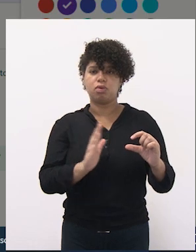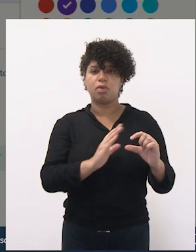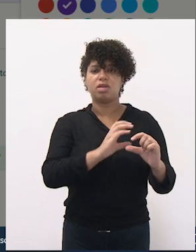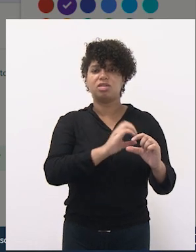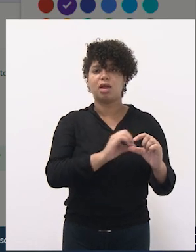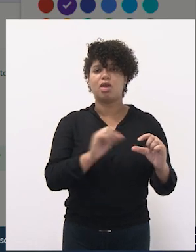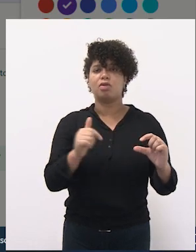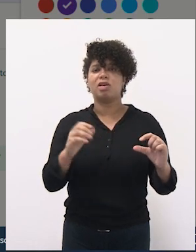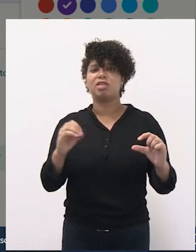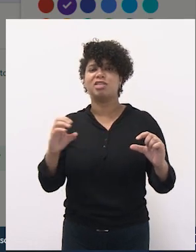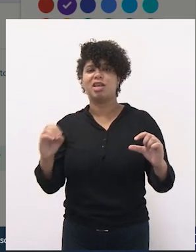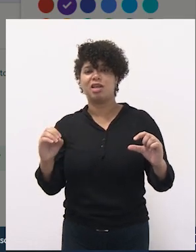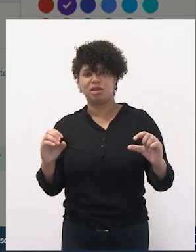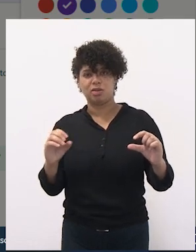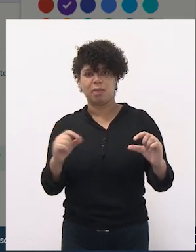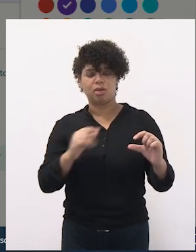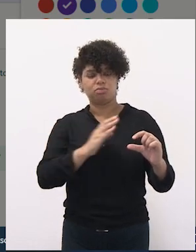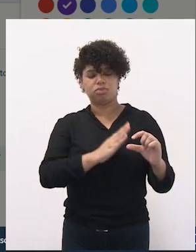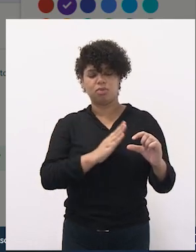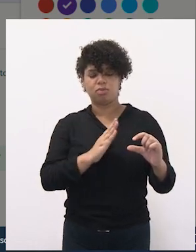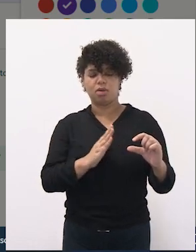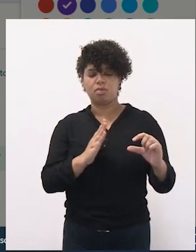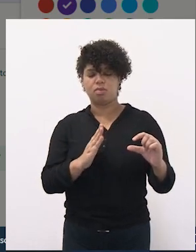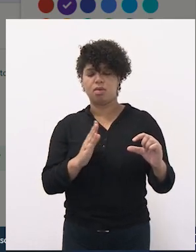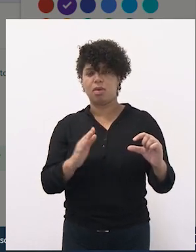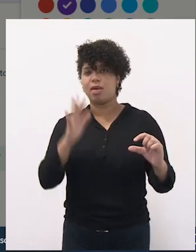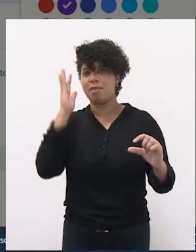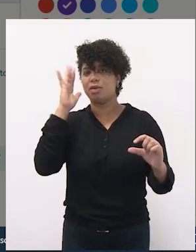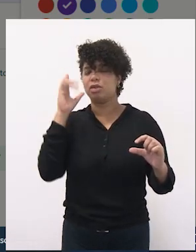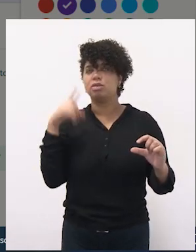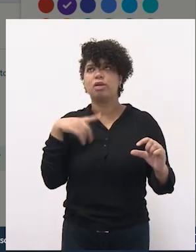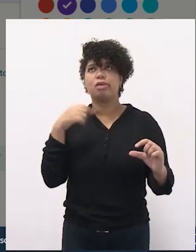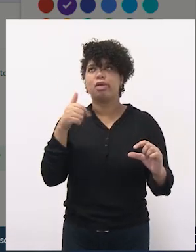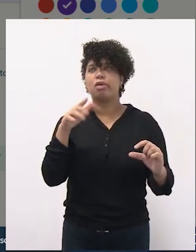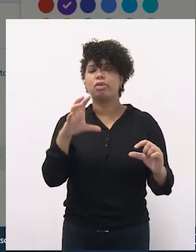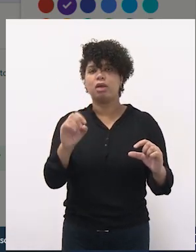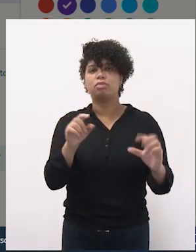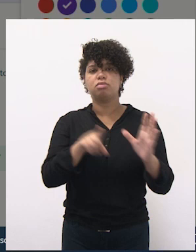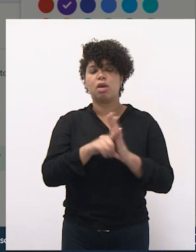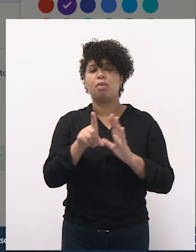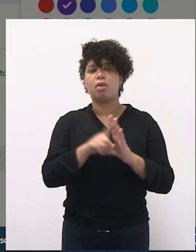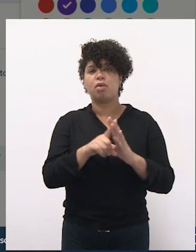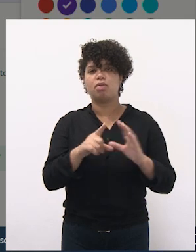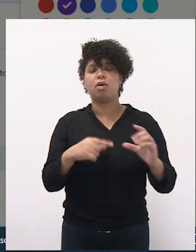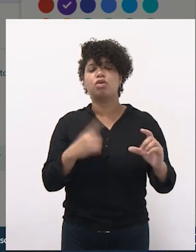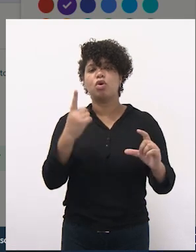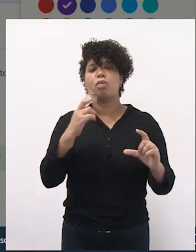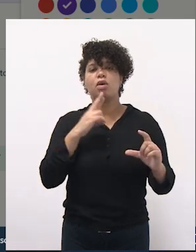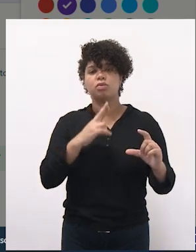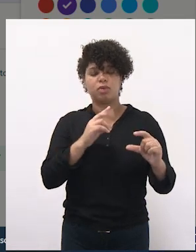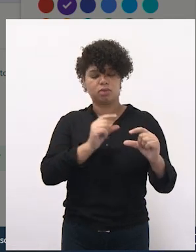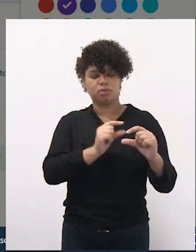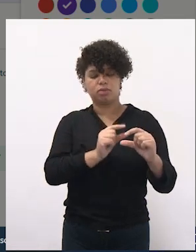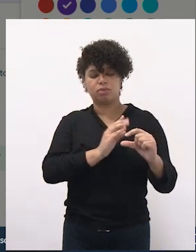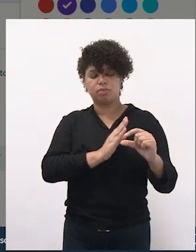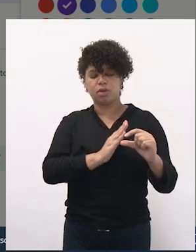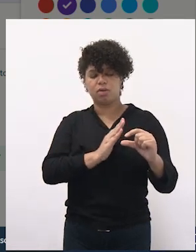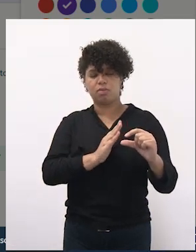tudo mais, para terminar as perguntas, né, vamos imaginar que são 10 questões, aí ele responde uma, a barra